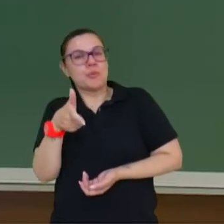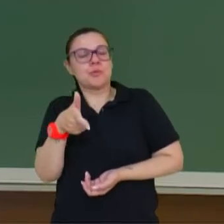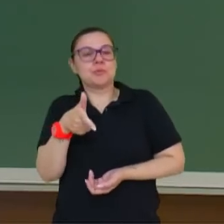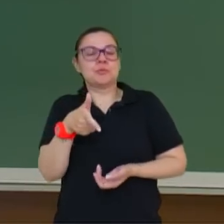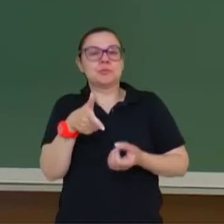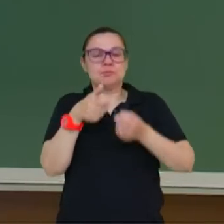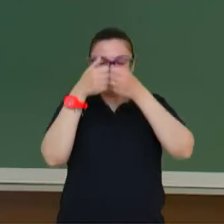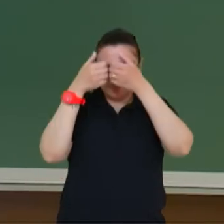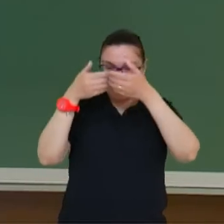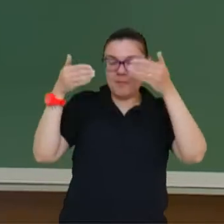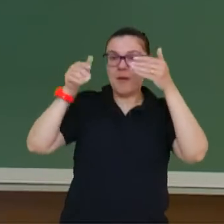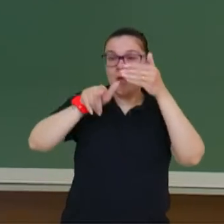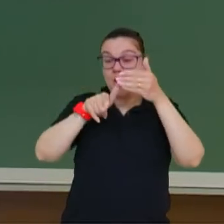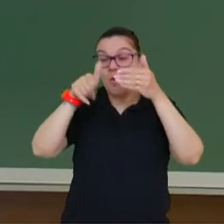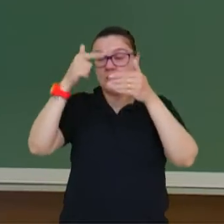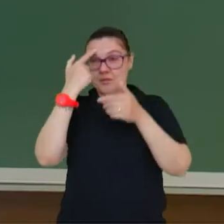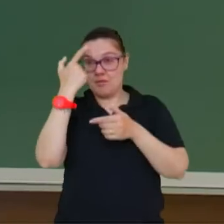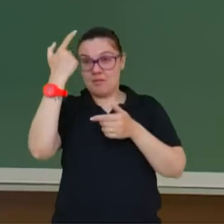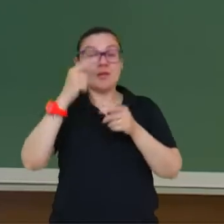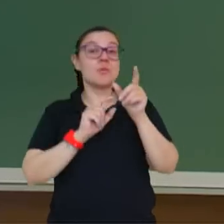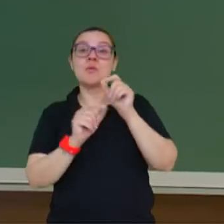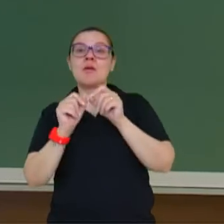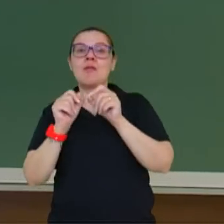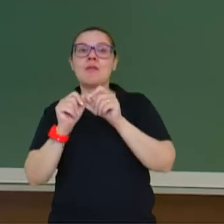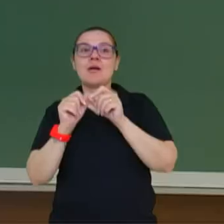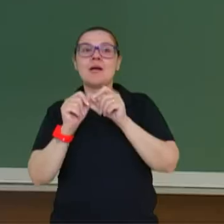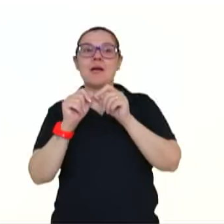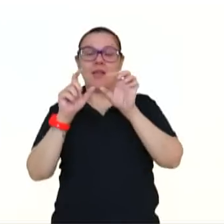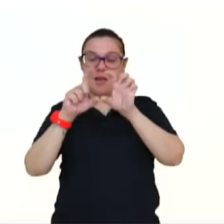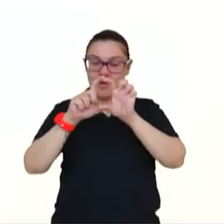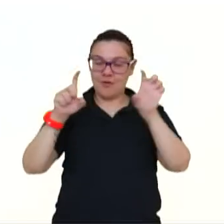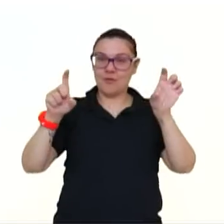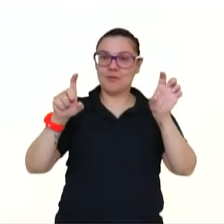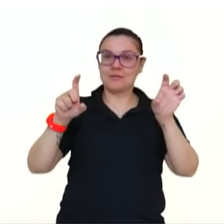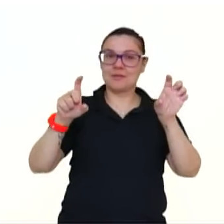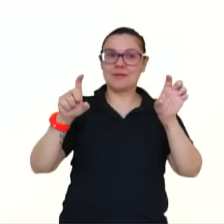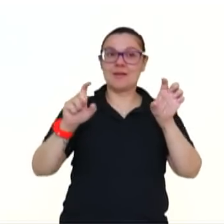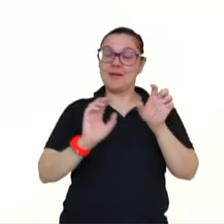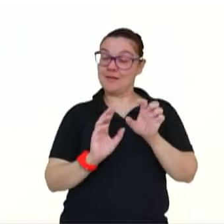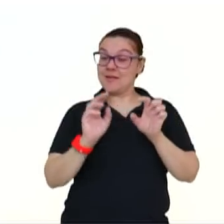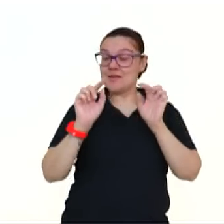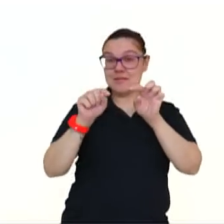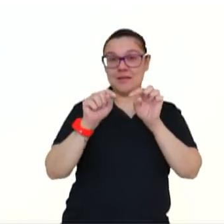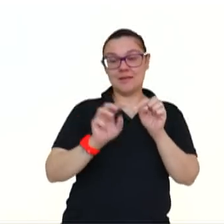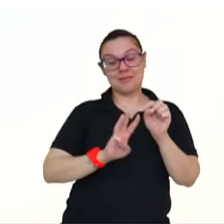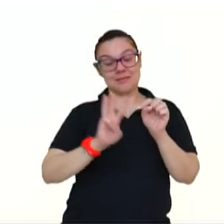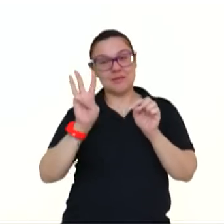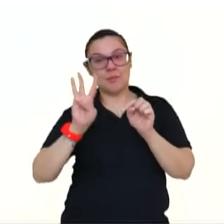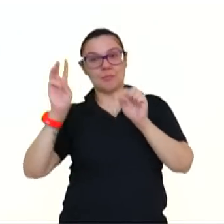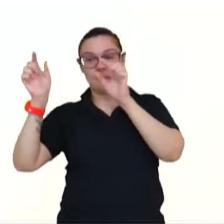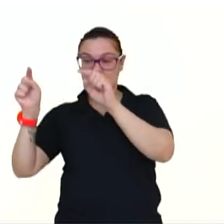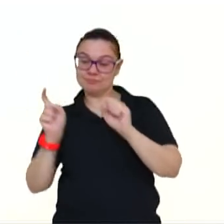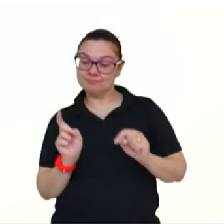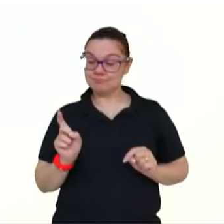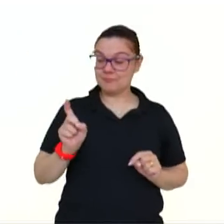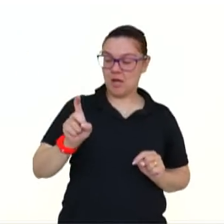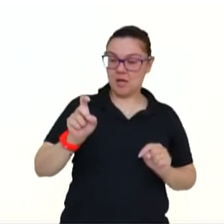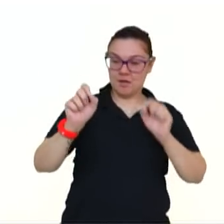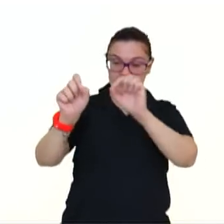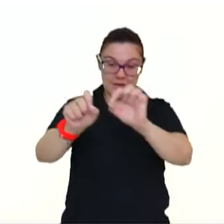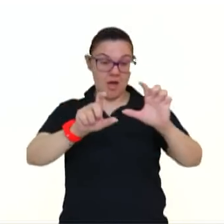tivesse uma amplitude de uma outra ideia. Então, ela coloca lá um hiperlink e a gente clica lá e